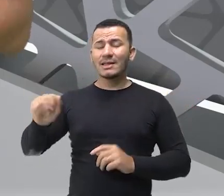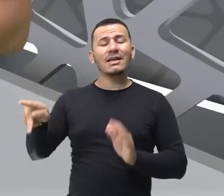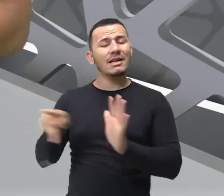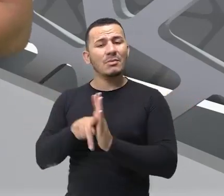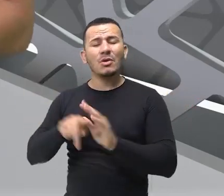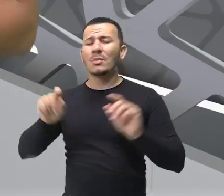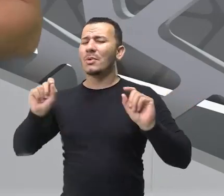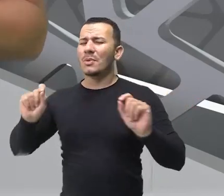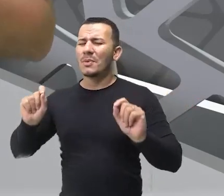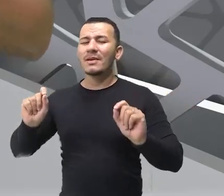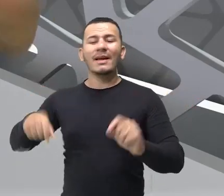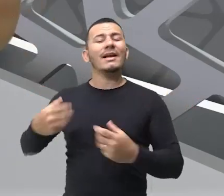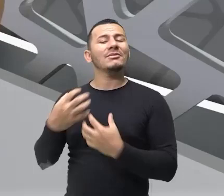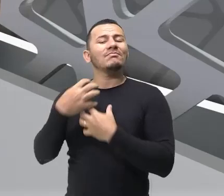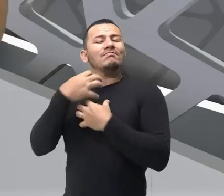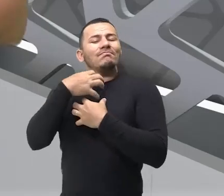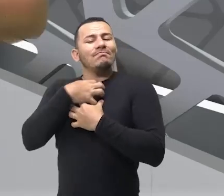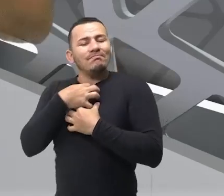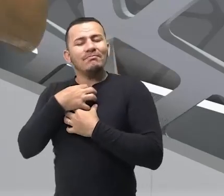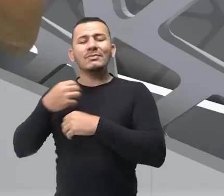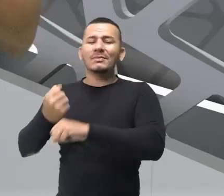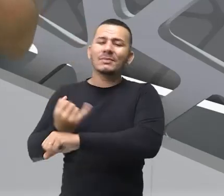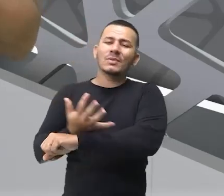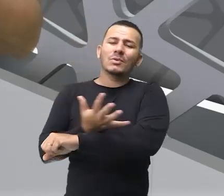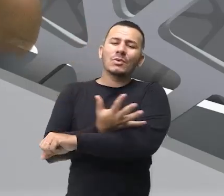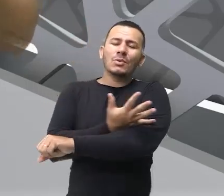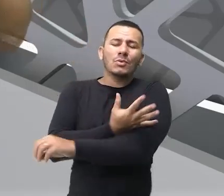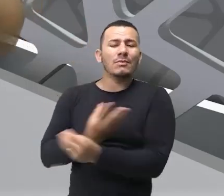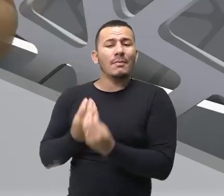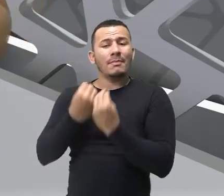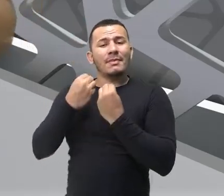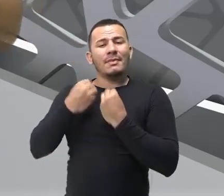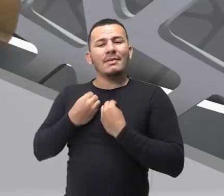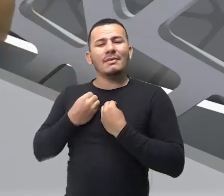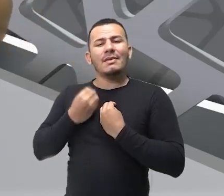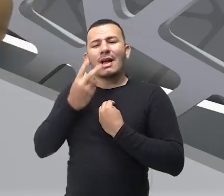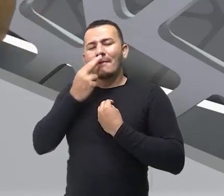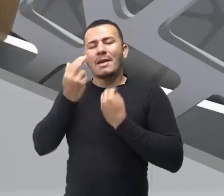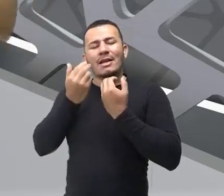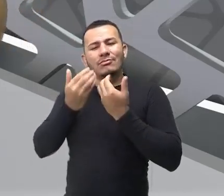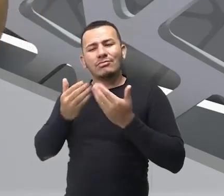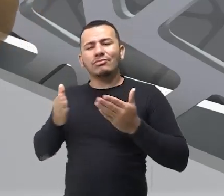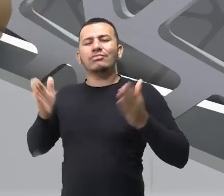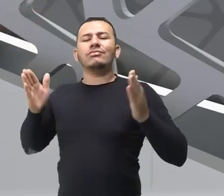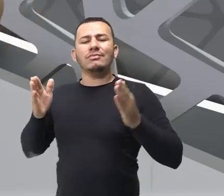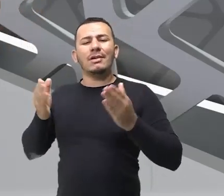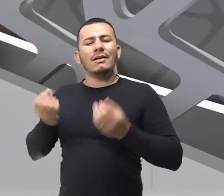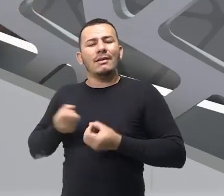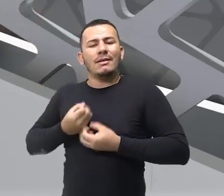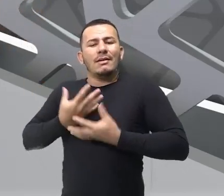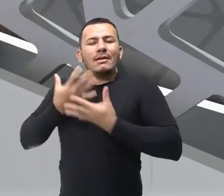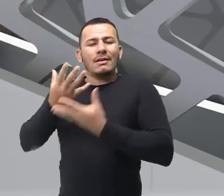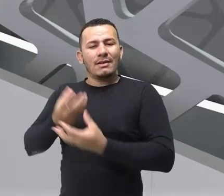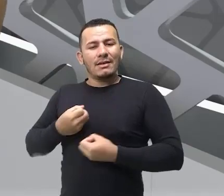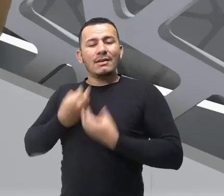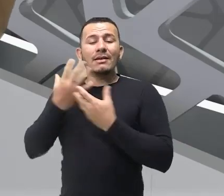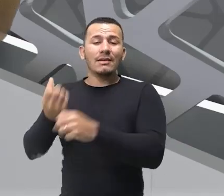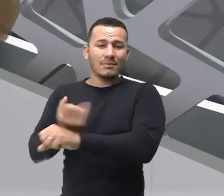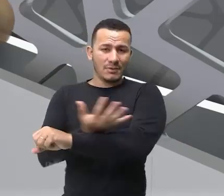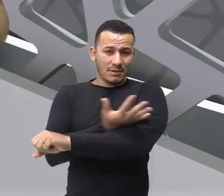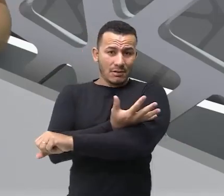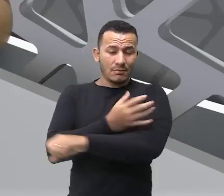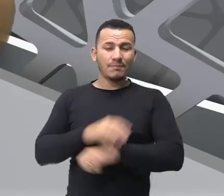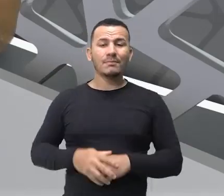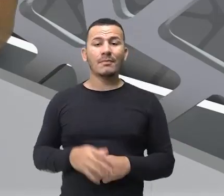em poesia, estamos falando na obra que desperta sentimentos, que traz emoção. E perceba que a poesia pode estar presente